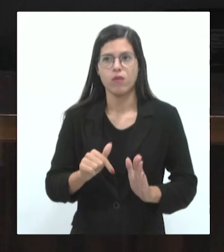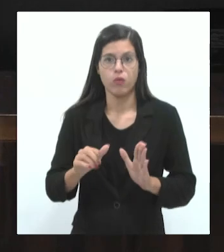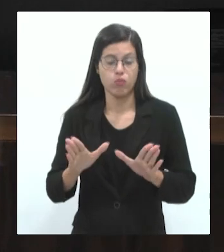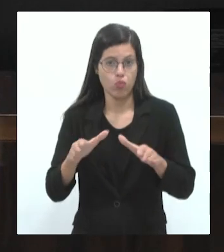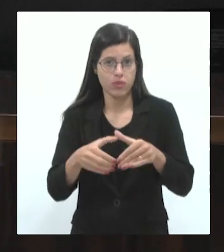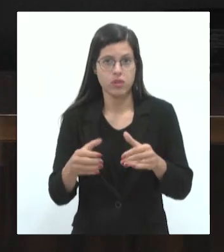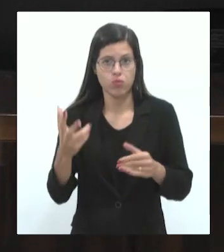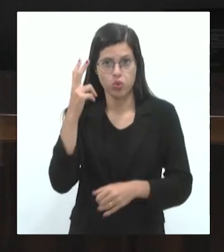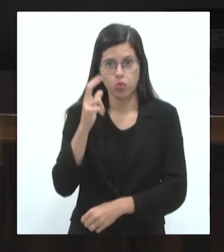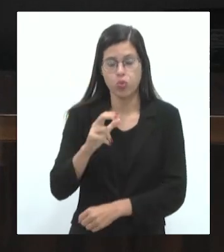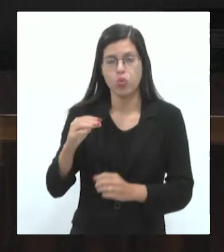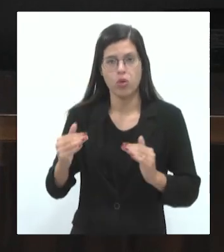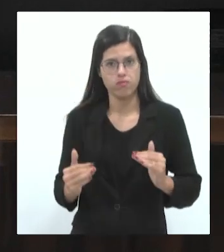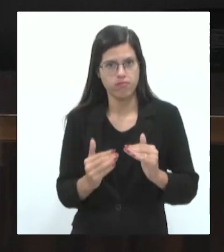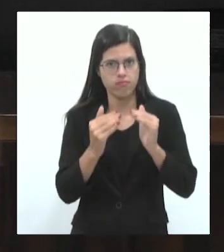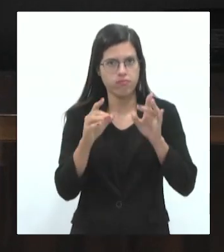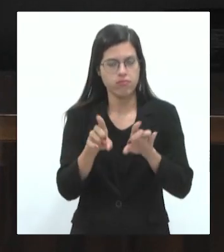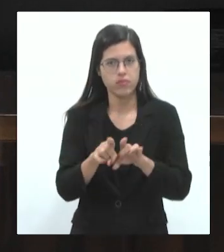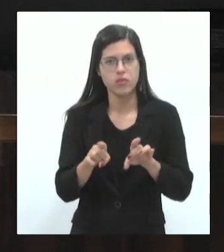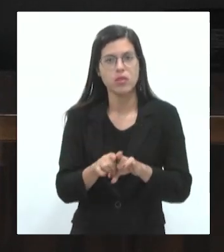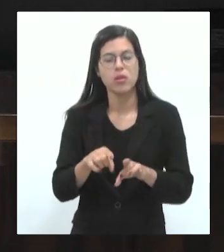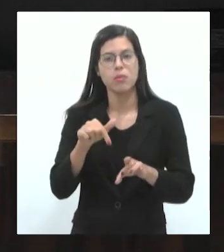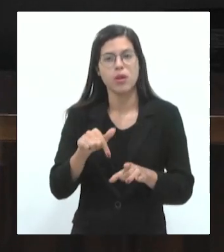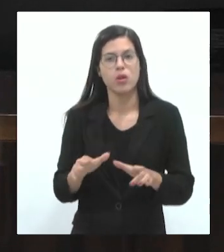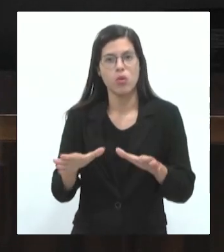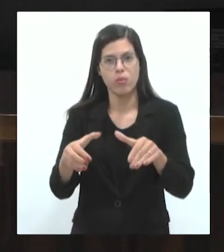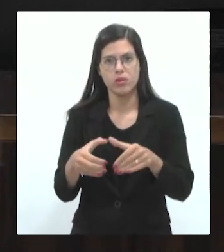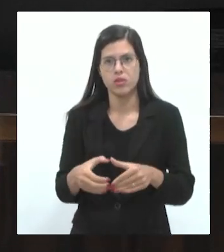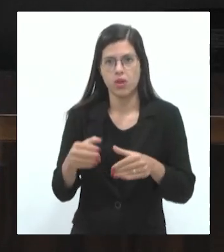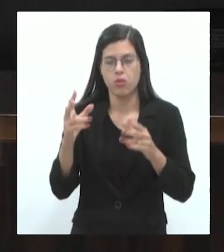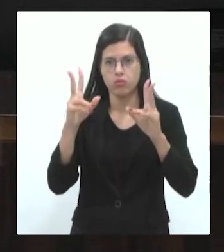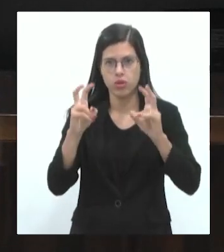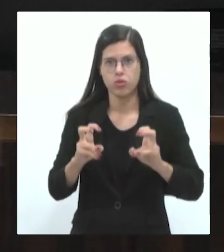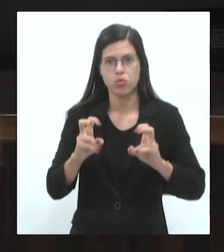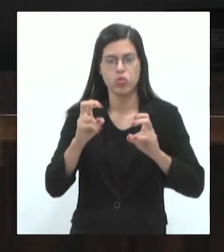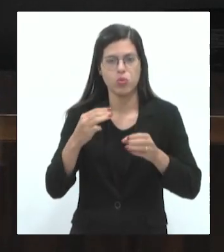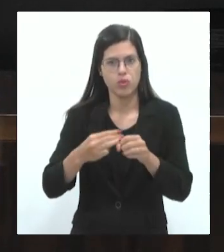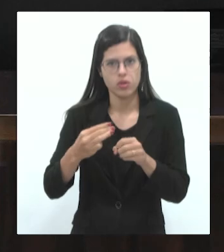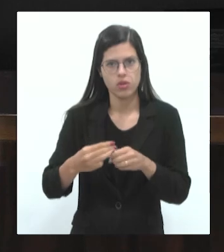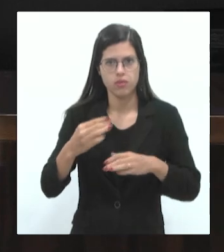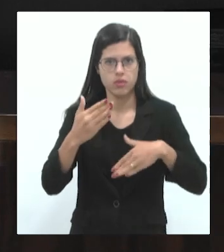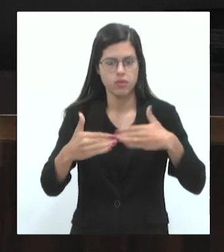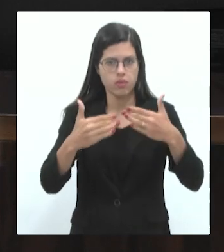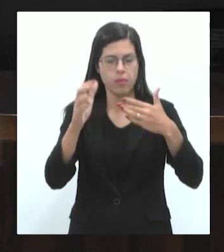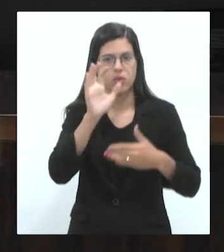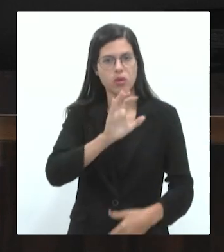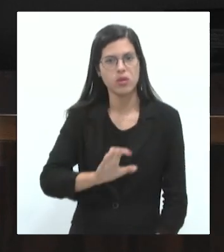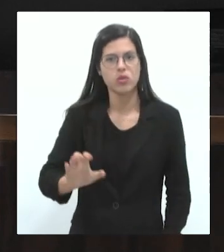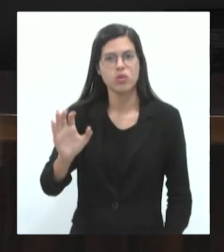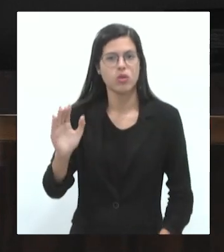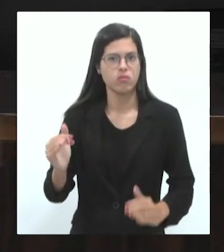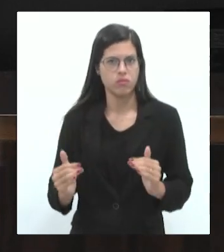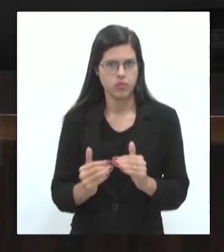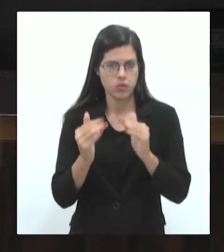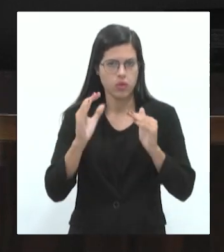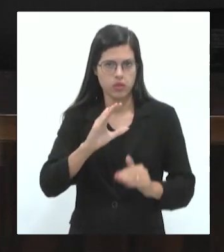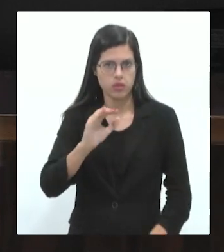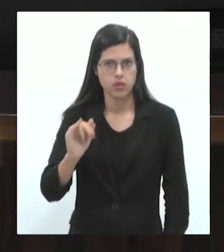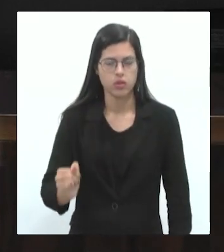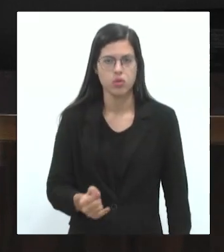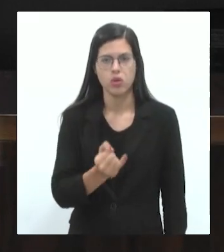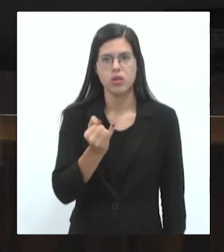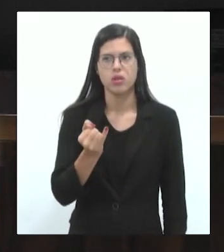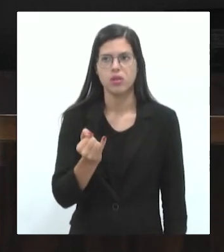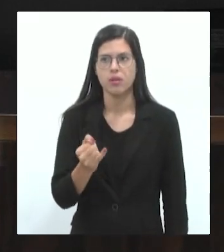Constituição e Justiça, de Assuntos Municipais e Desenvolvimento Regional favorável com a emenda da Comissão de Constituição e